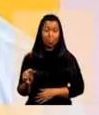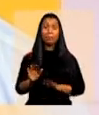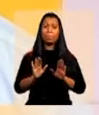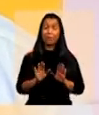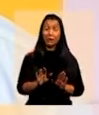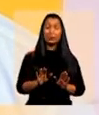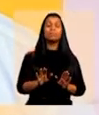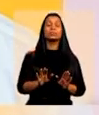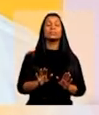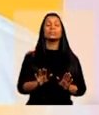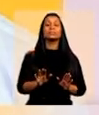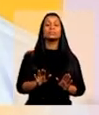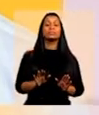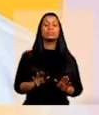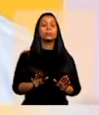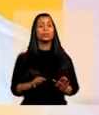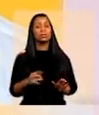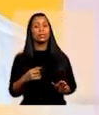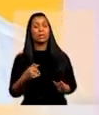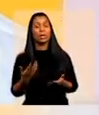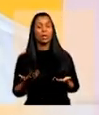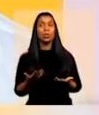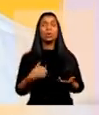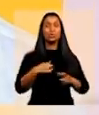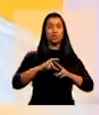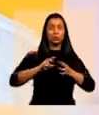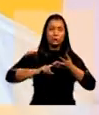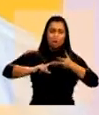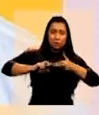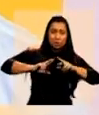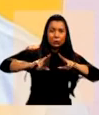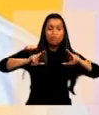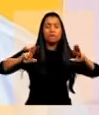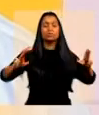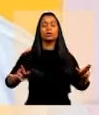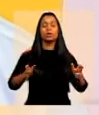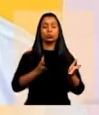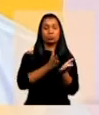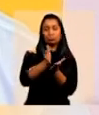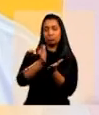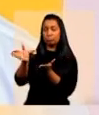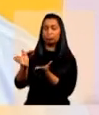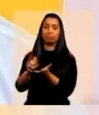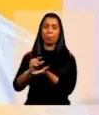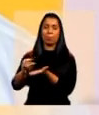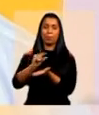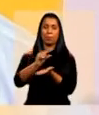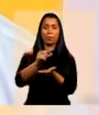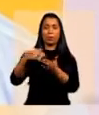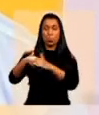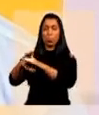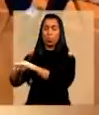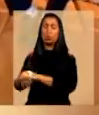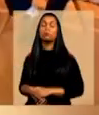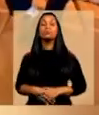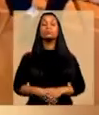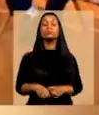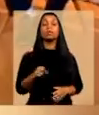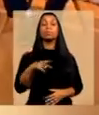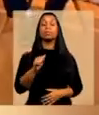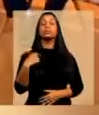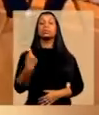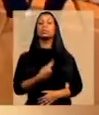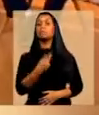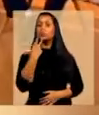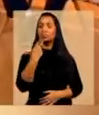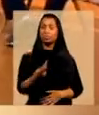nossa. Exato. Mas eu acabo aí diversificando os investimentos nesses três pontos. Amanda, a gente está